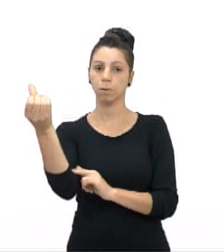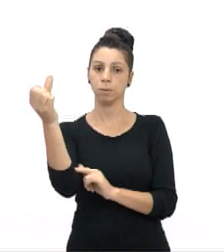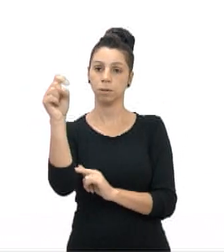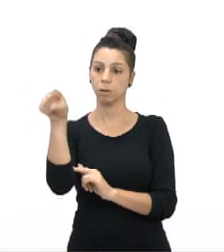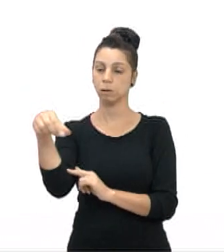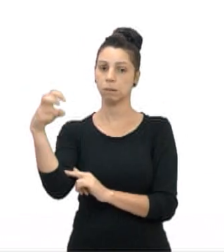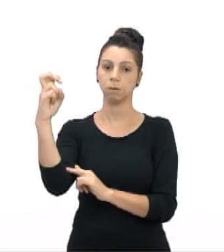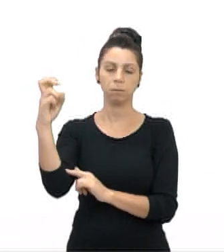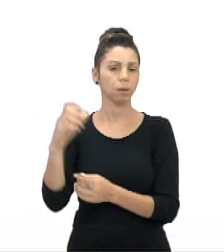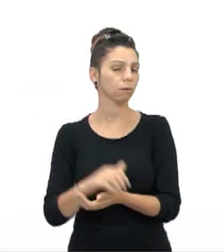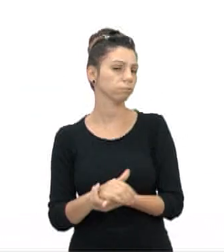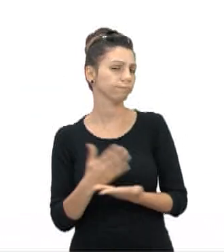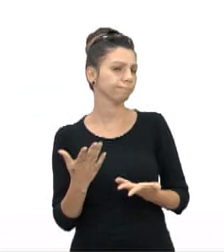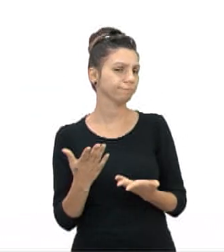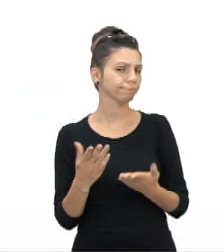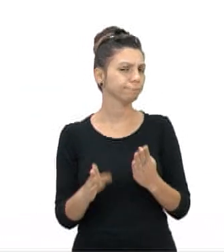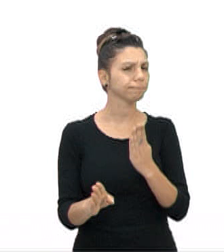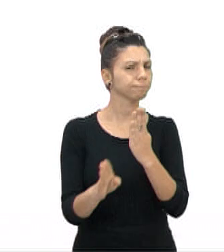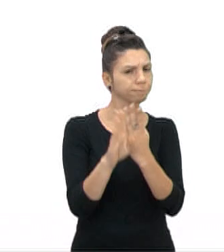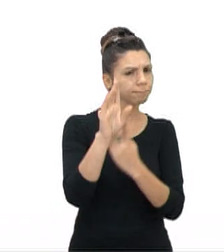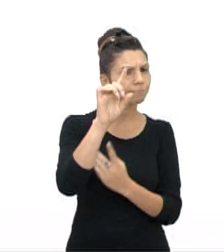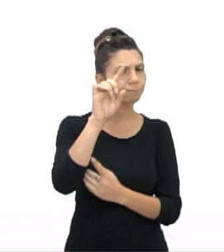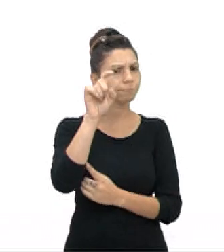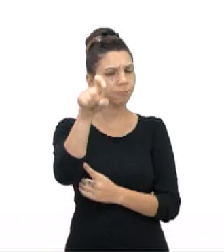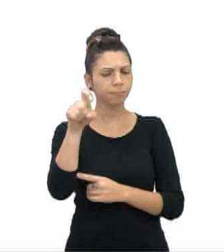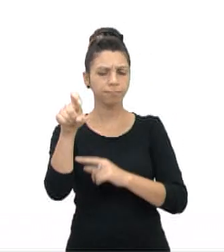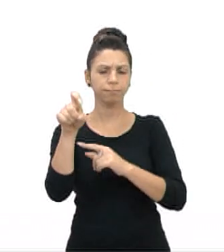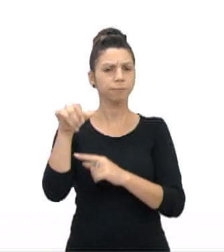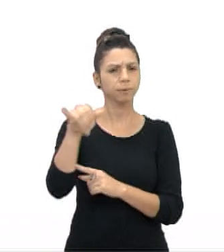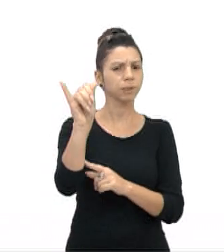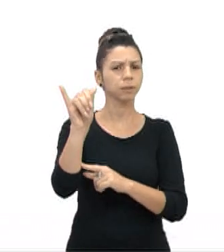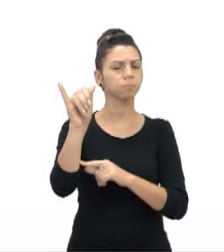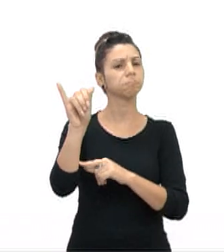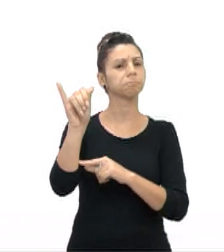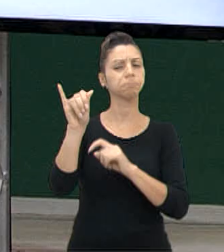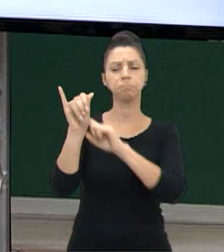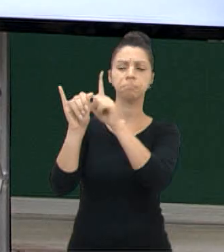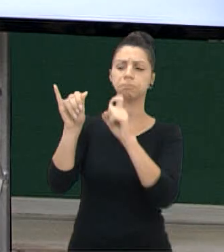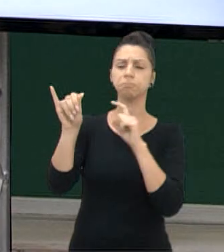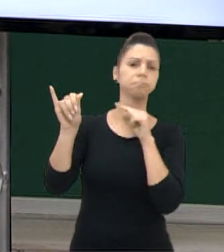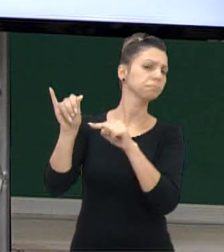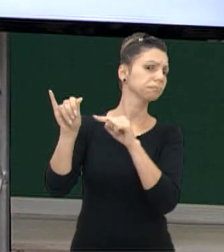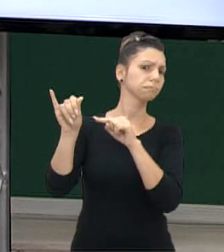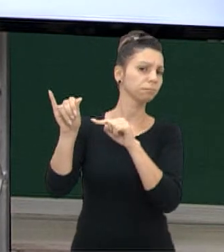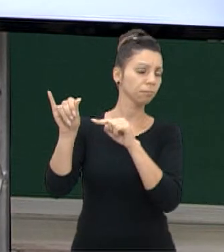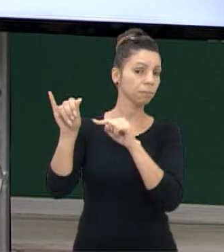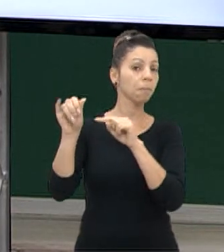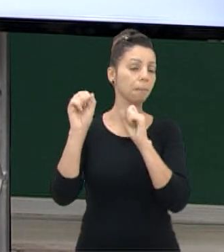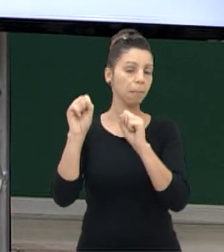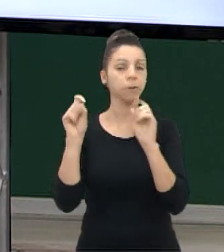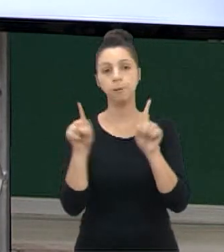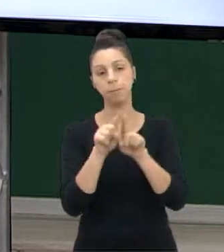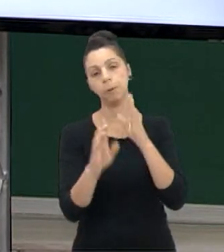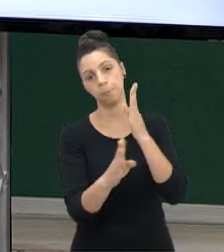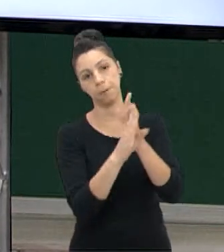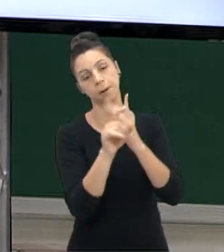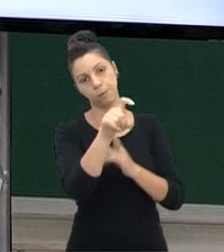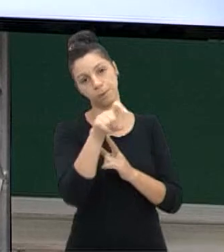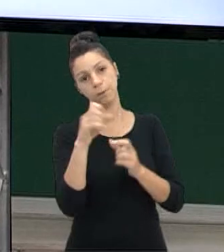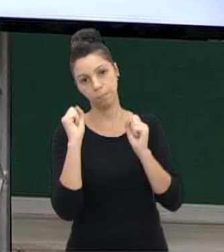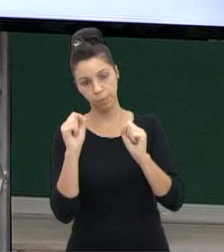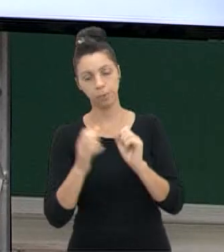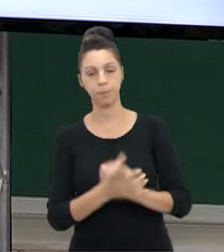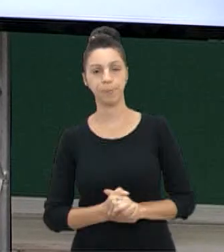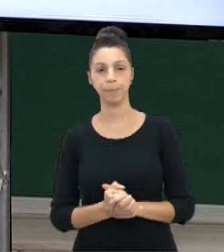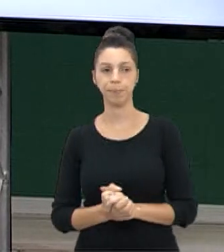y? Ele quer o valor de y. Você vai achar o valor de y, mas também pode achar o valor de x, ok? Vamos lá.